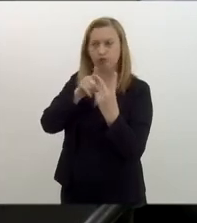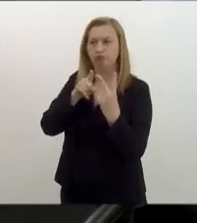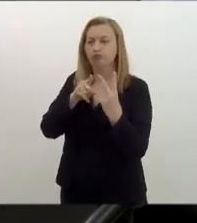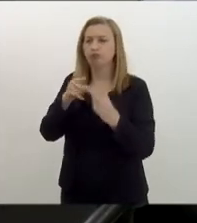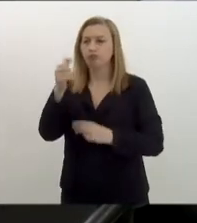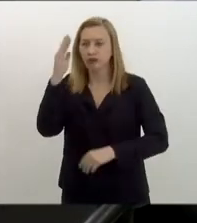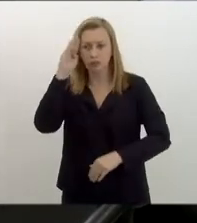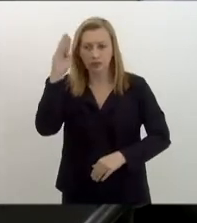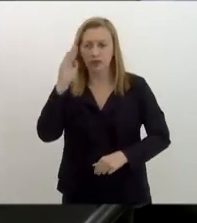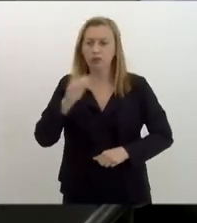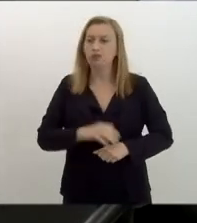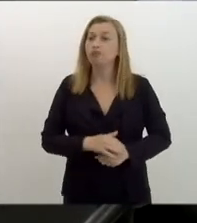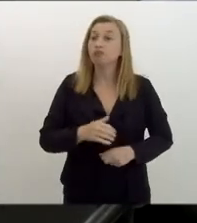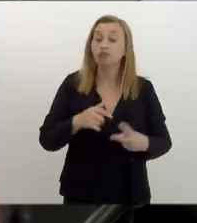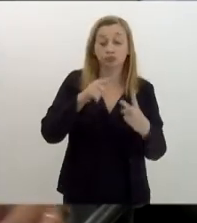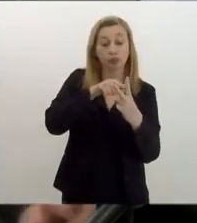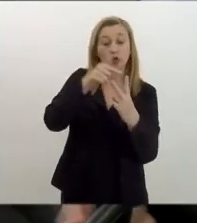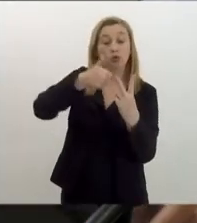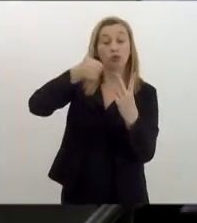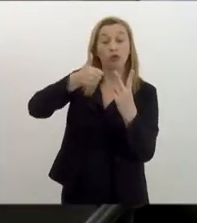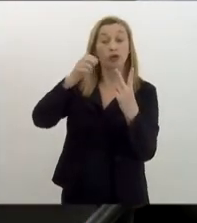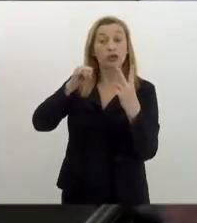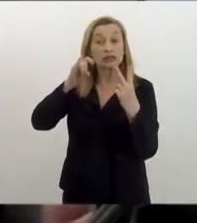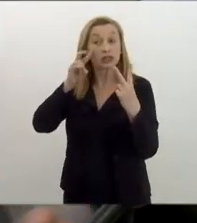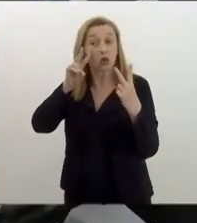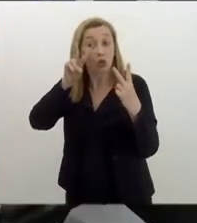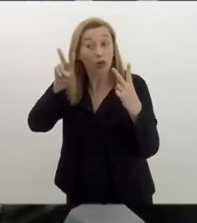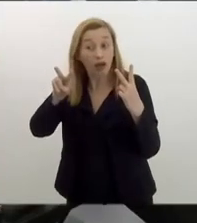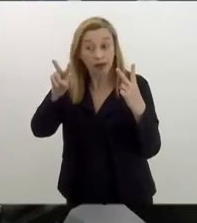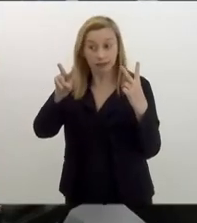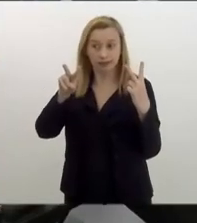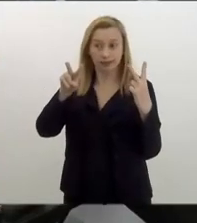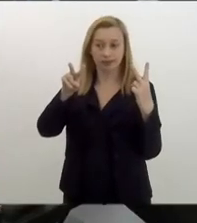o primeiro é que se a gente olhar